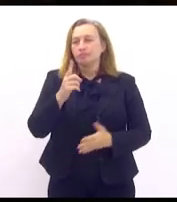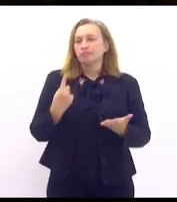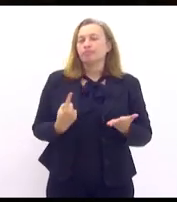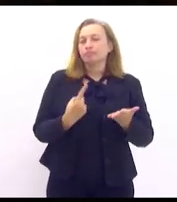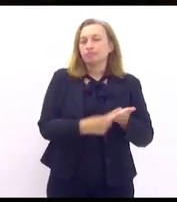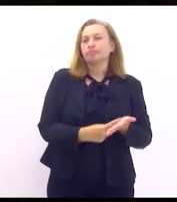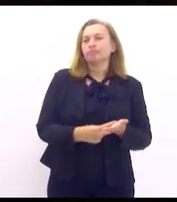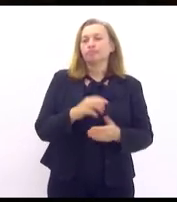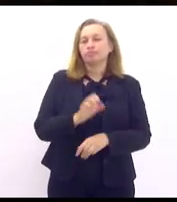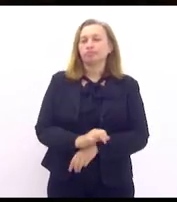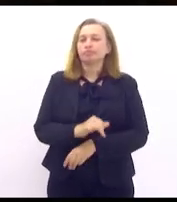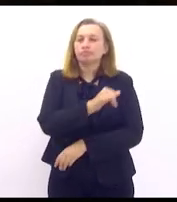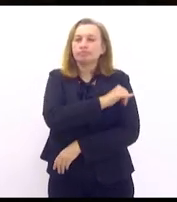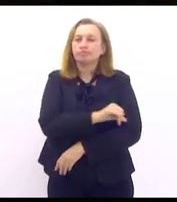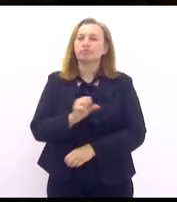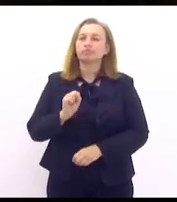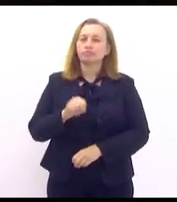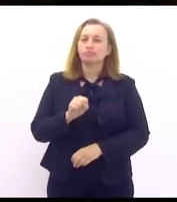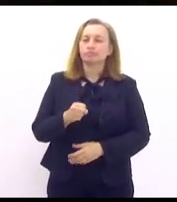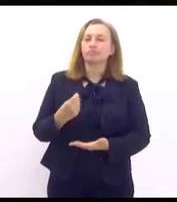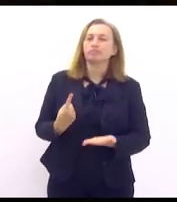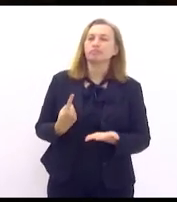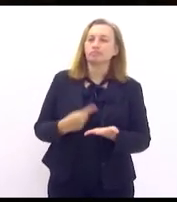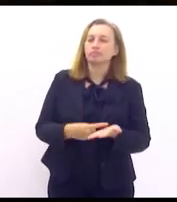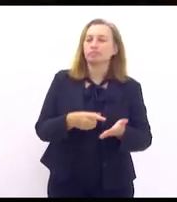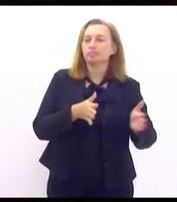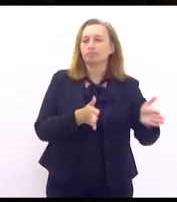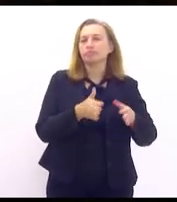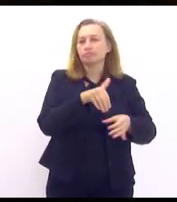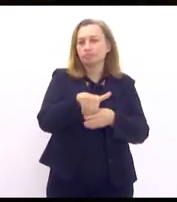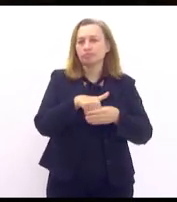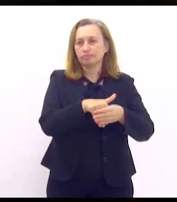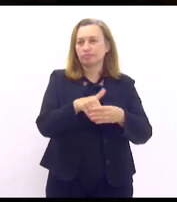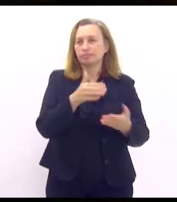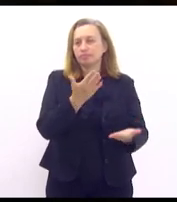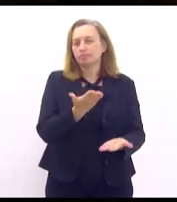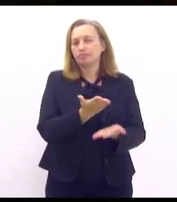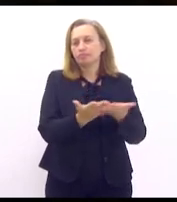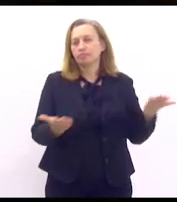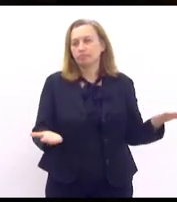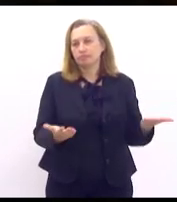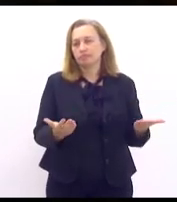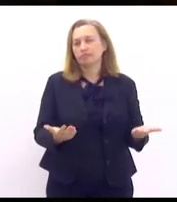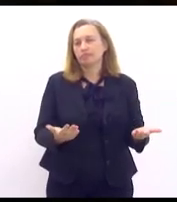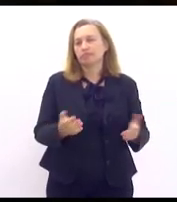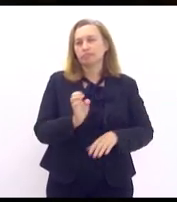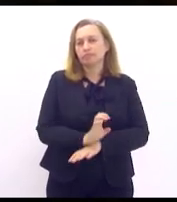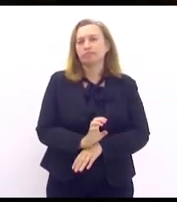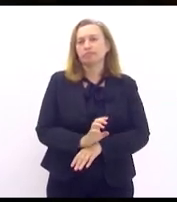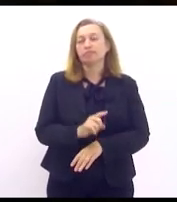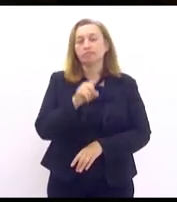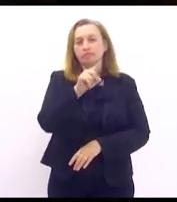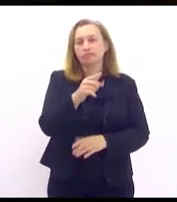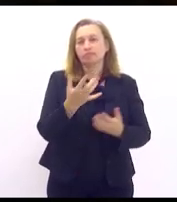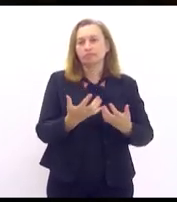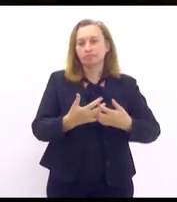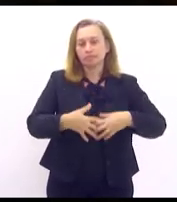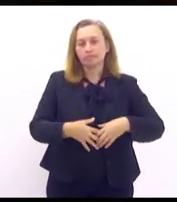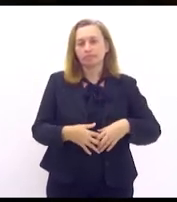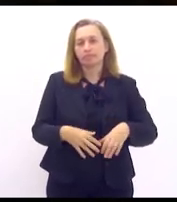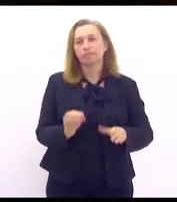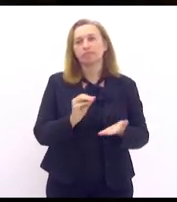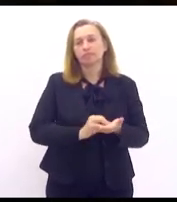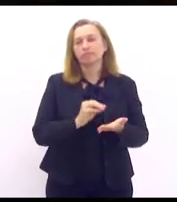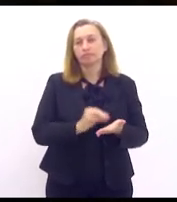Isso é compromisso com uma lógica eleitoral que está acabando com o nosso Estado. Lá em Petrópolis está faltando a ligação Binga em Quitandinha, que já